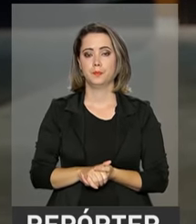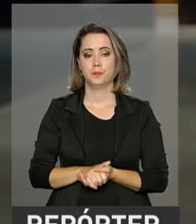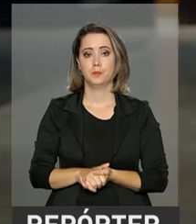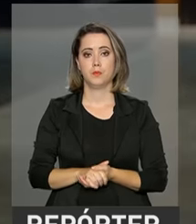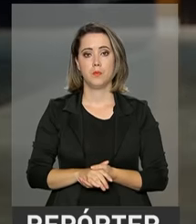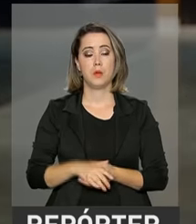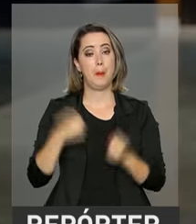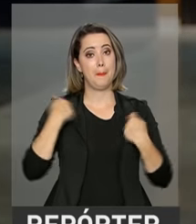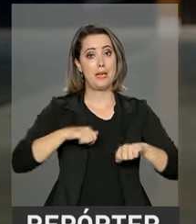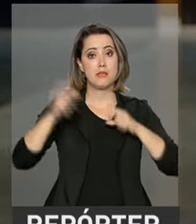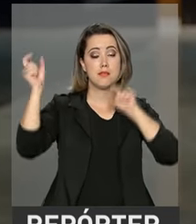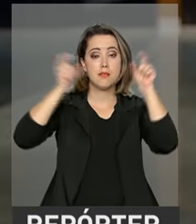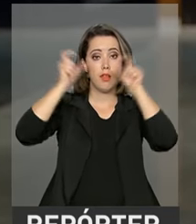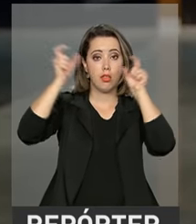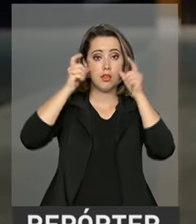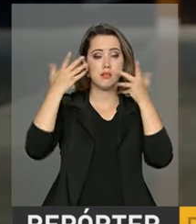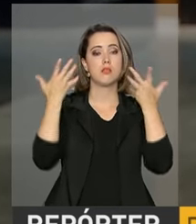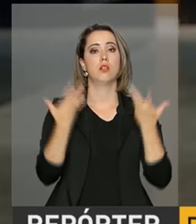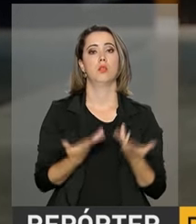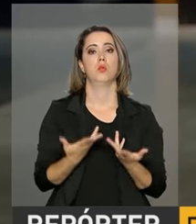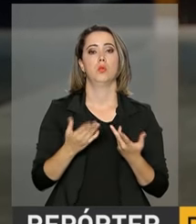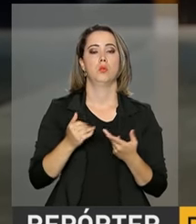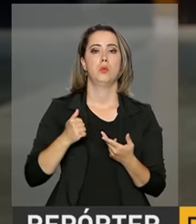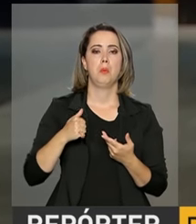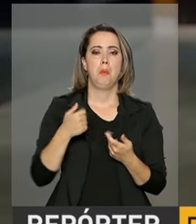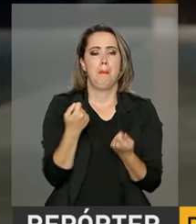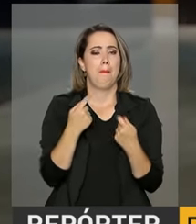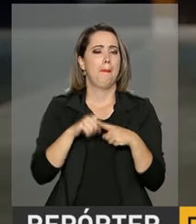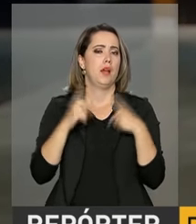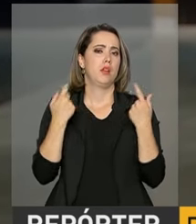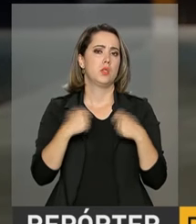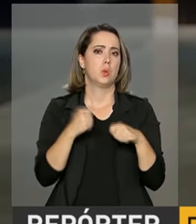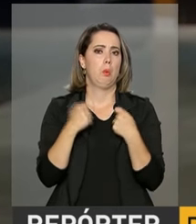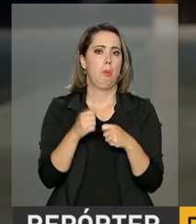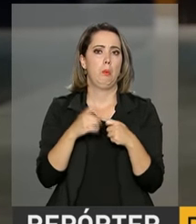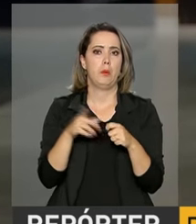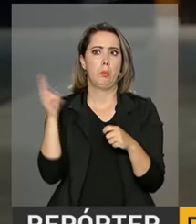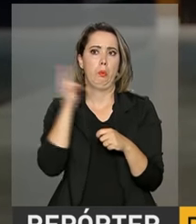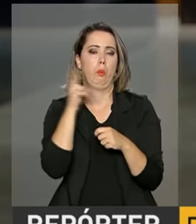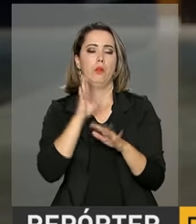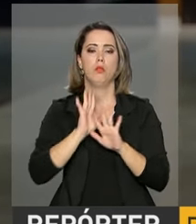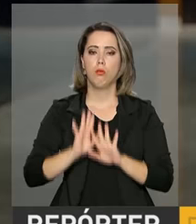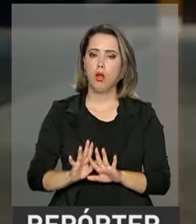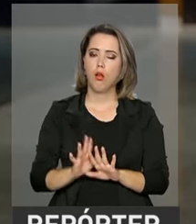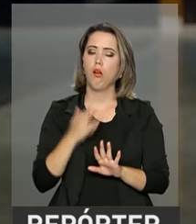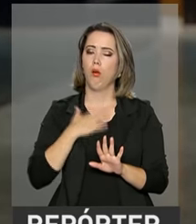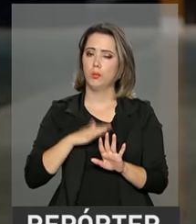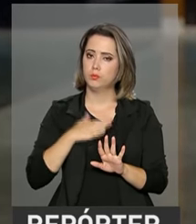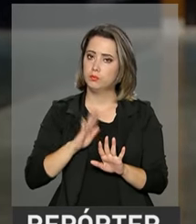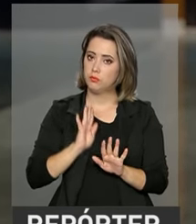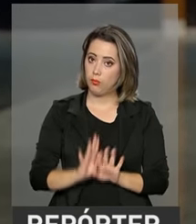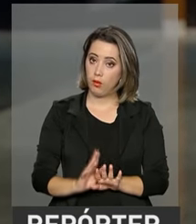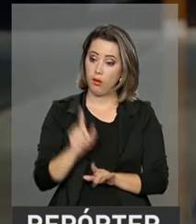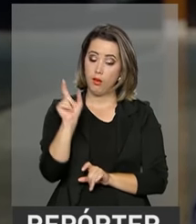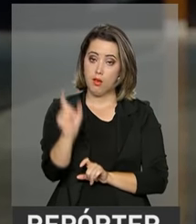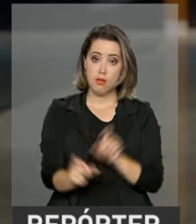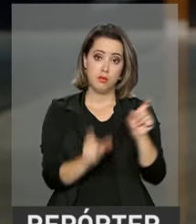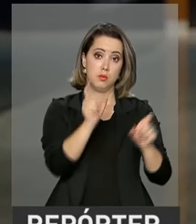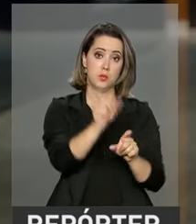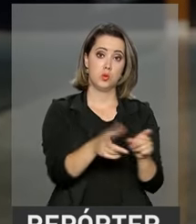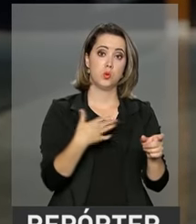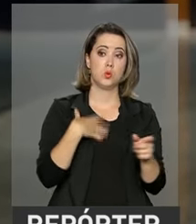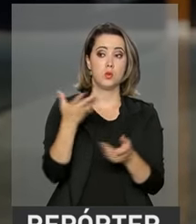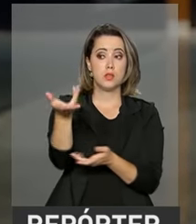precisam ficar atentos mas não há necessidade de pressa ou correria esses beneficiários de